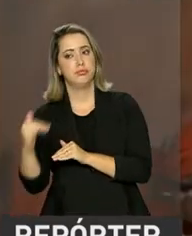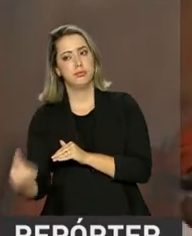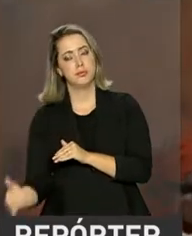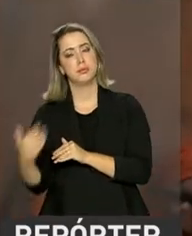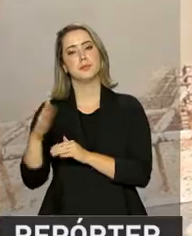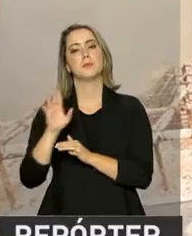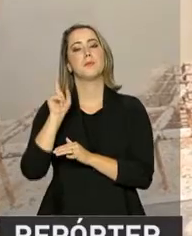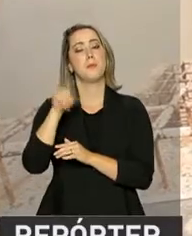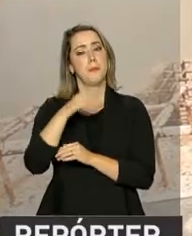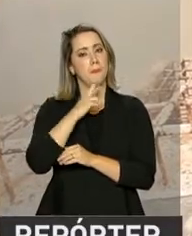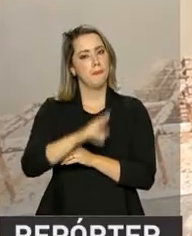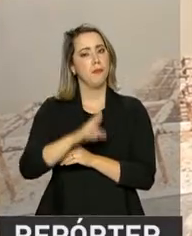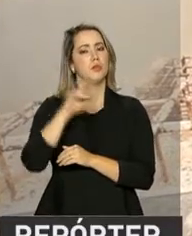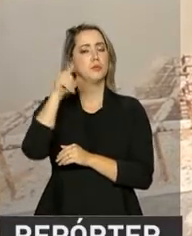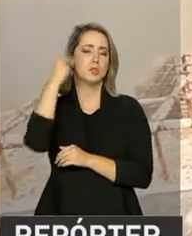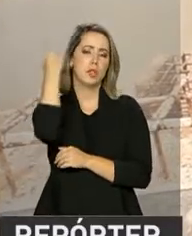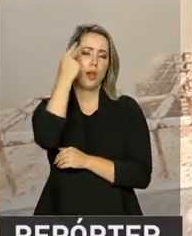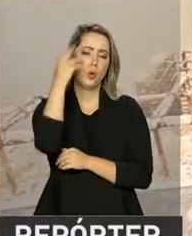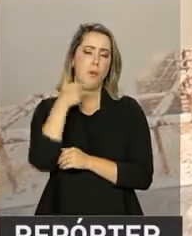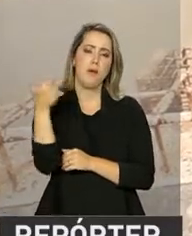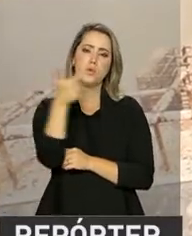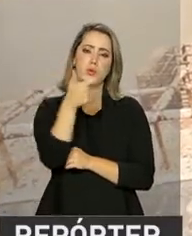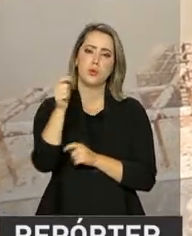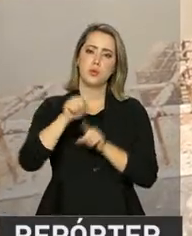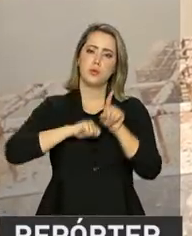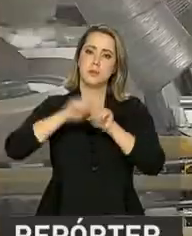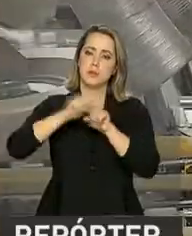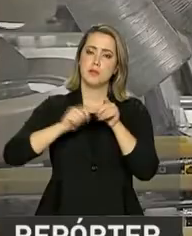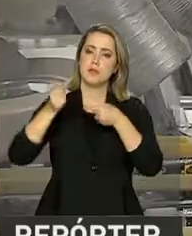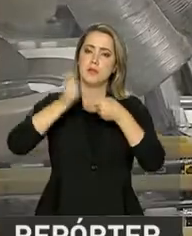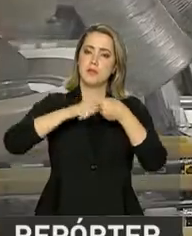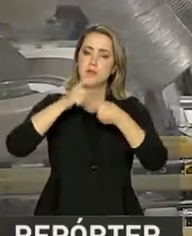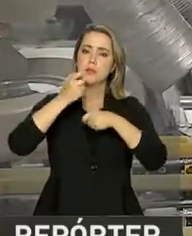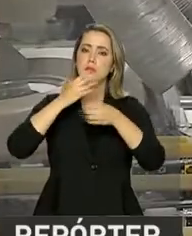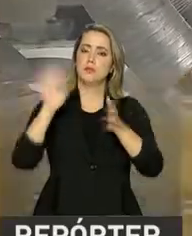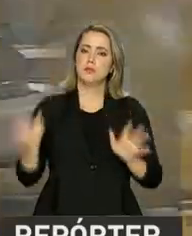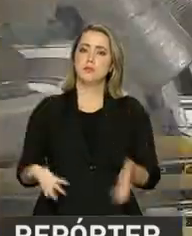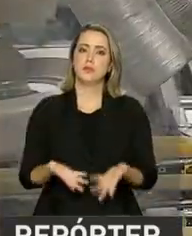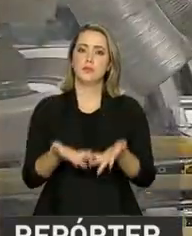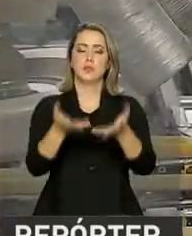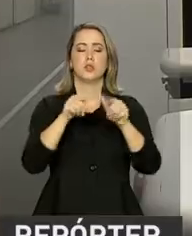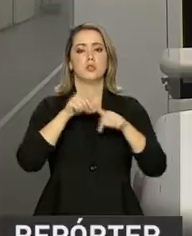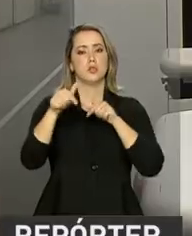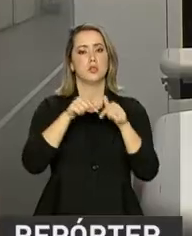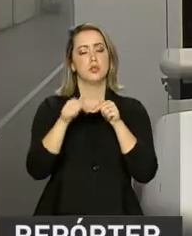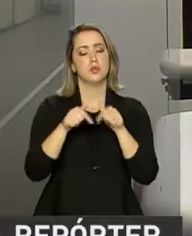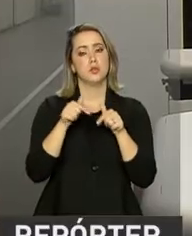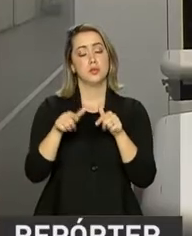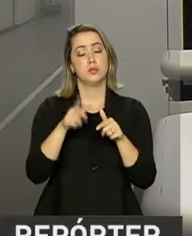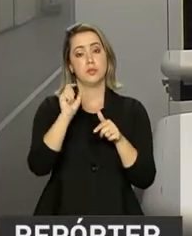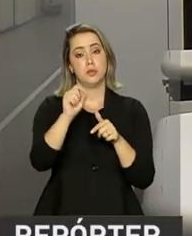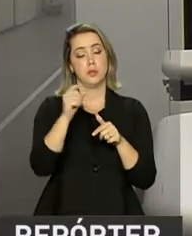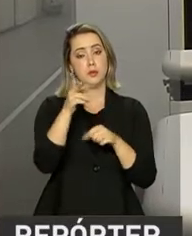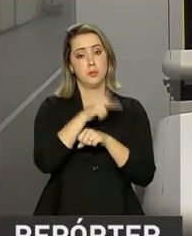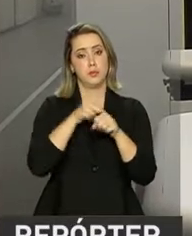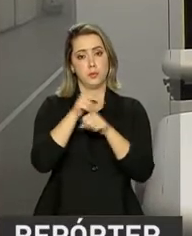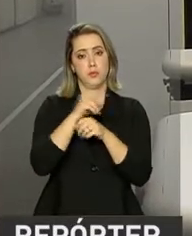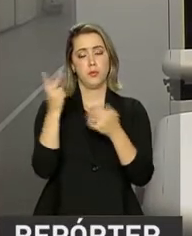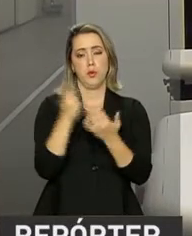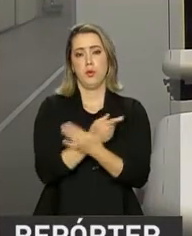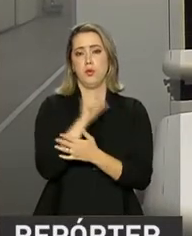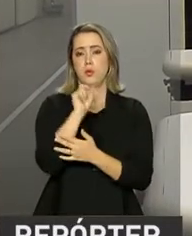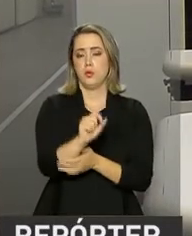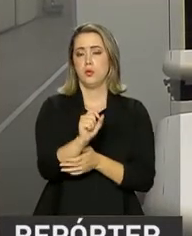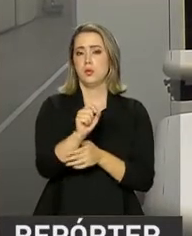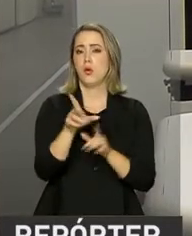avanços conquistados ao longo desses 12 meses é uma retomada da geração de empregos no país o que deve acontecer de